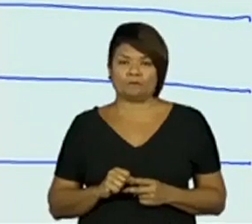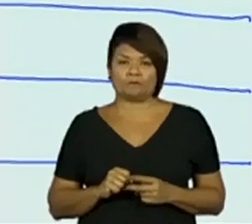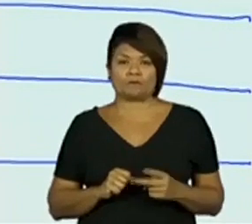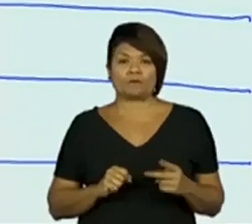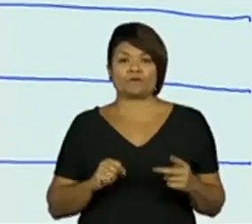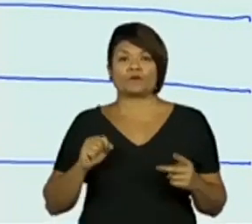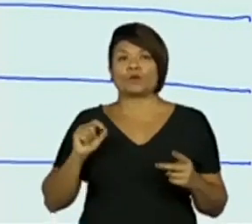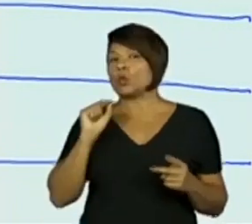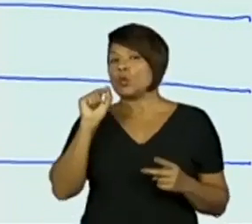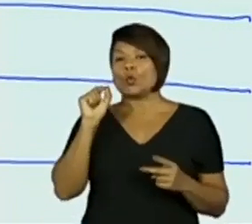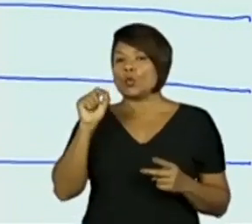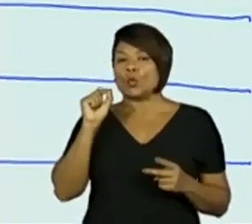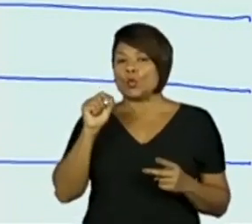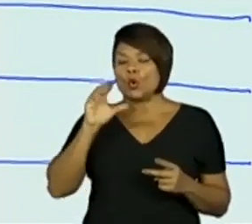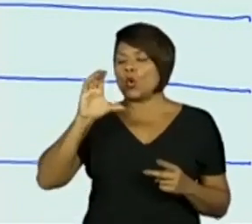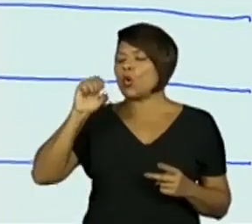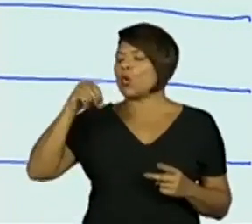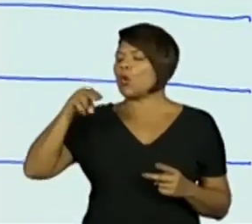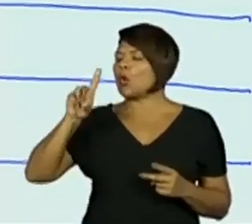da água.